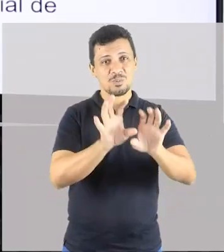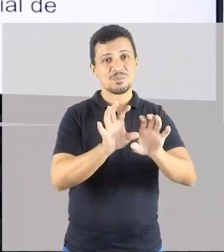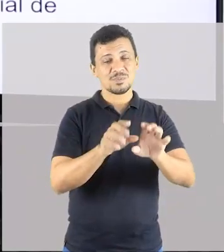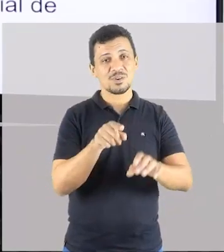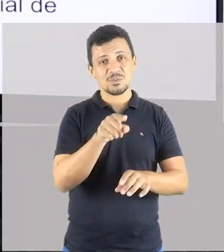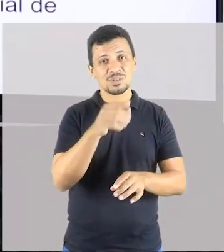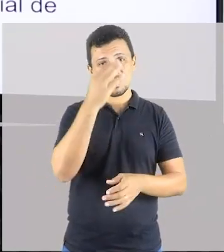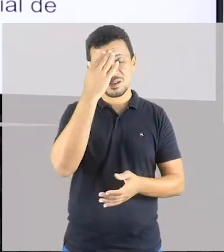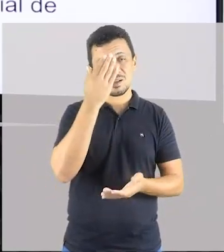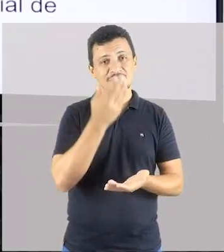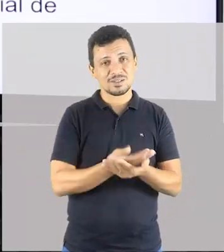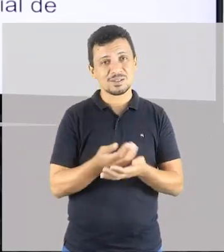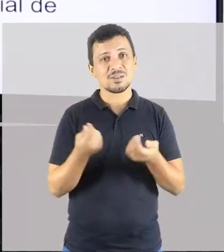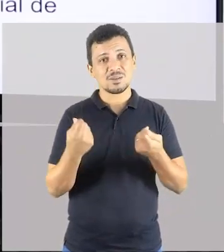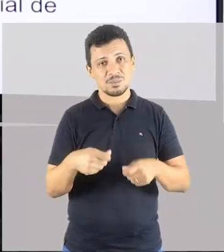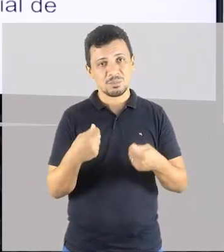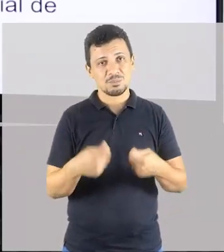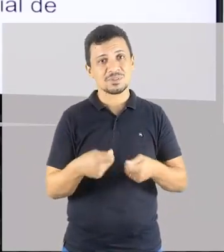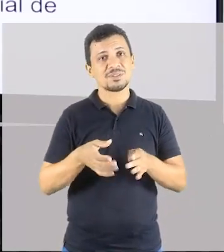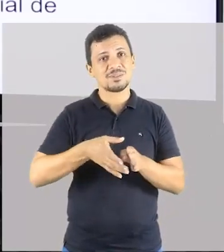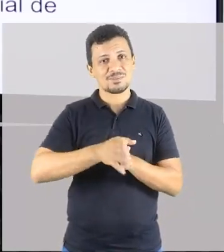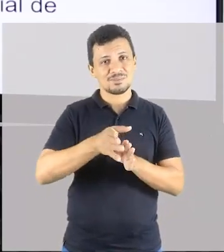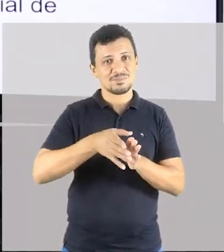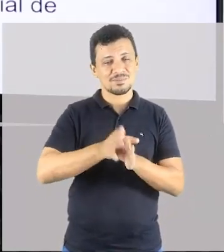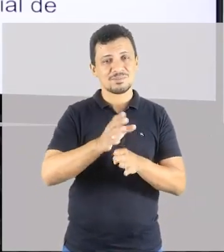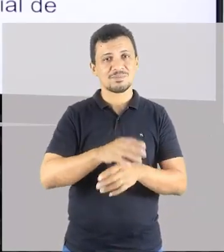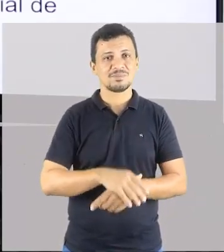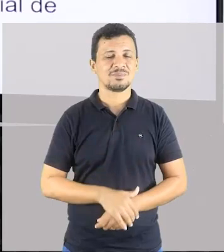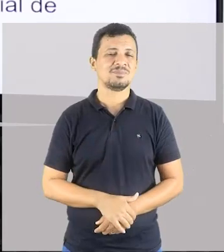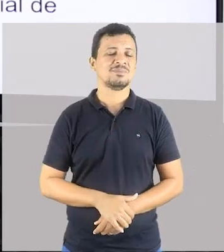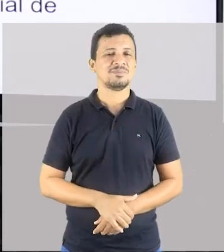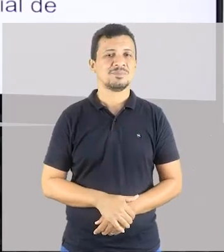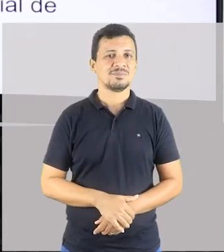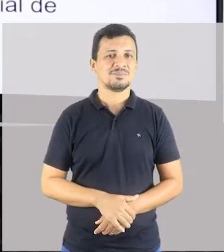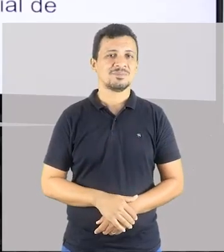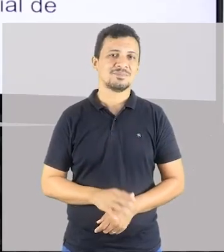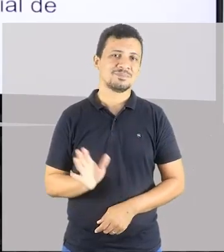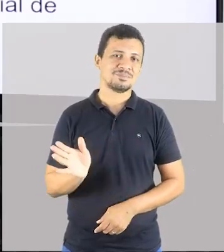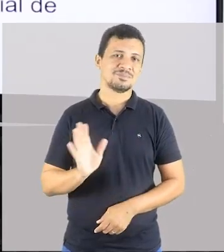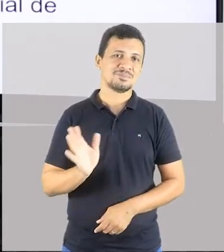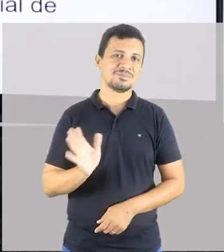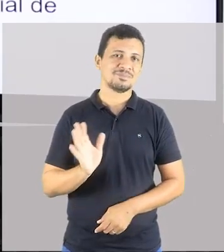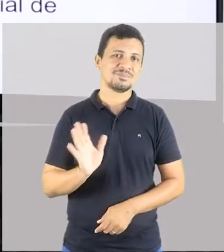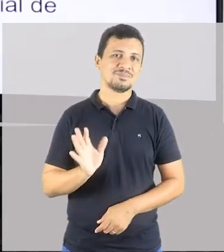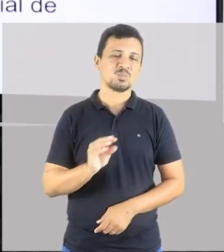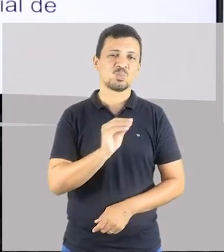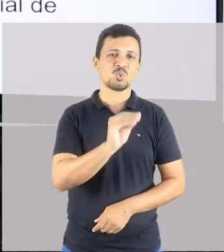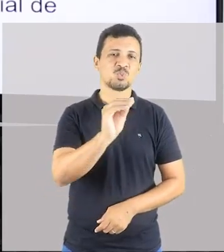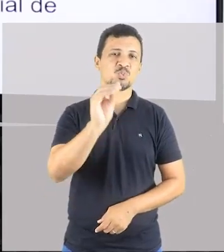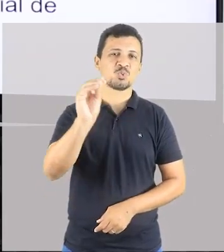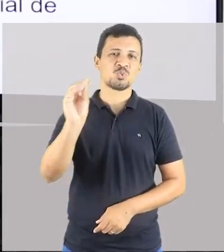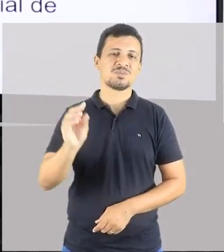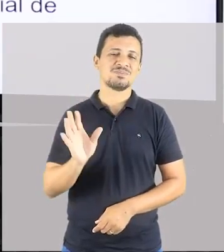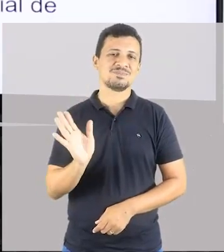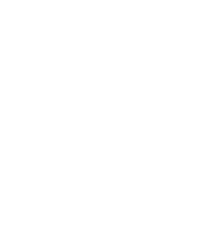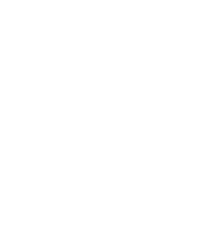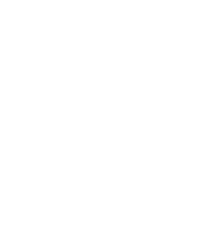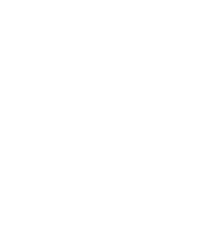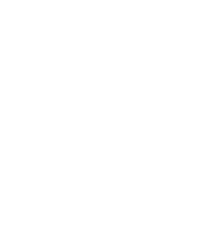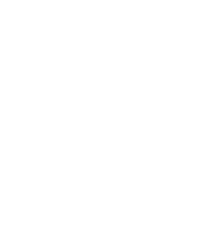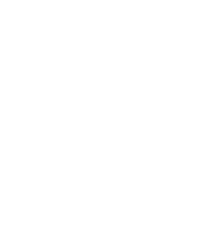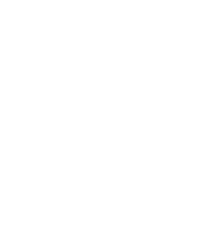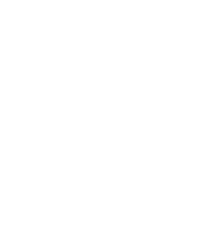você acredita necessitar também dessas orientações. Até a nossa próxima aula. Um beijo no coração de vocês.